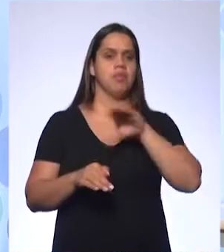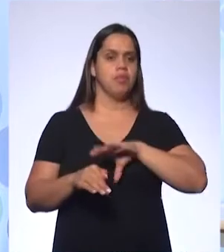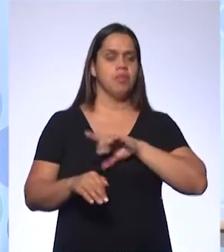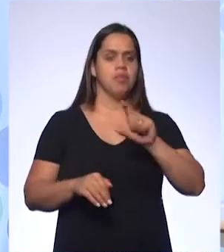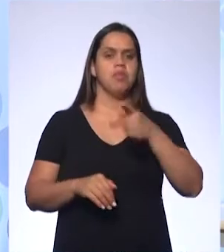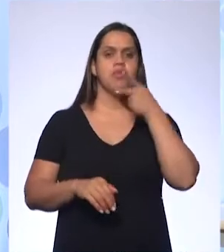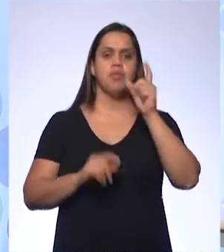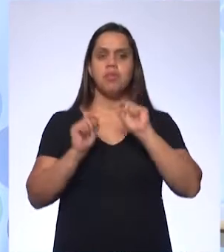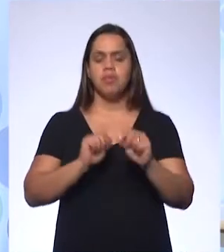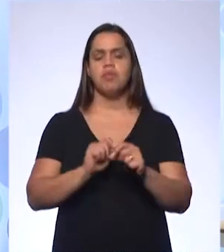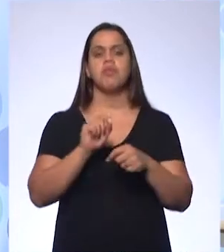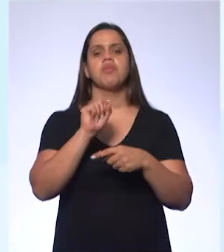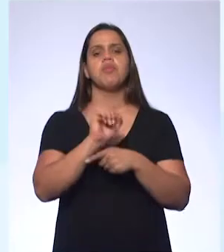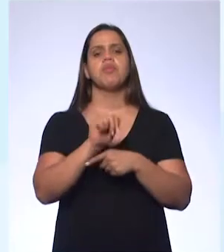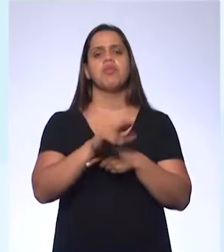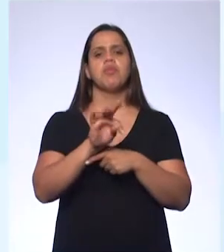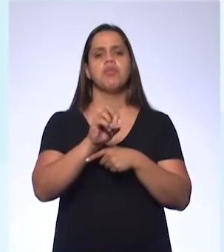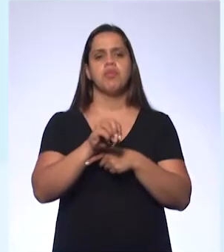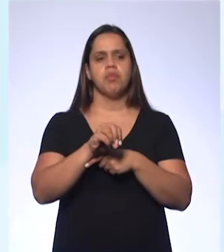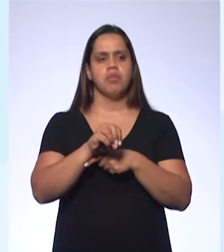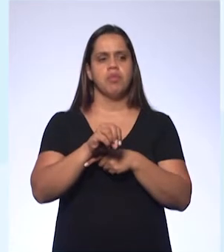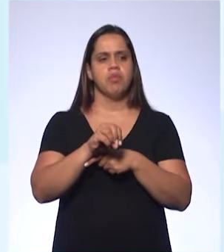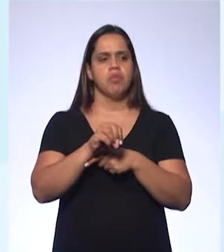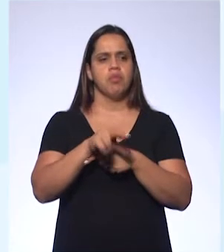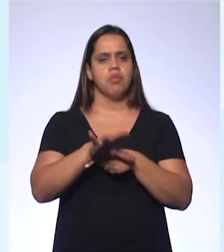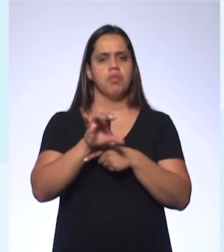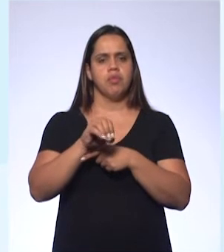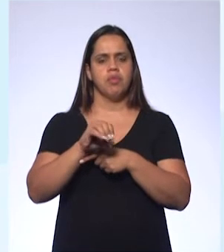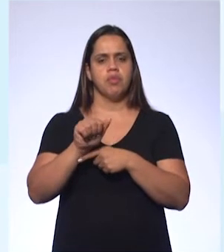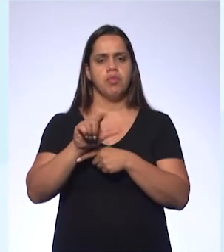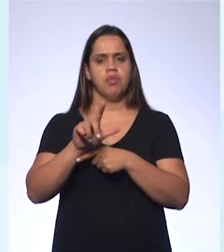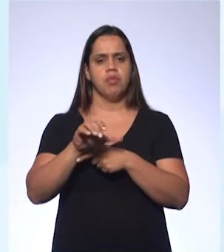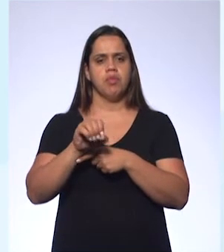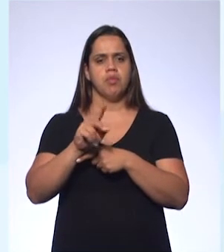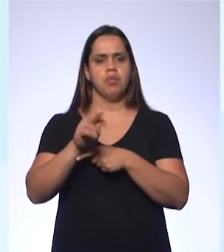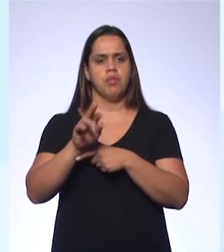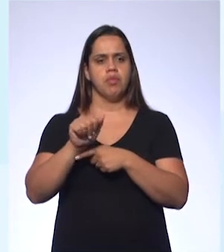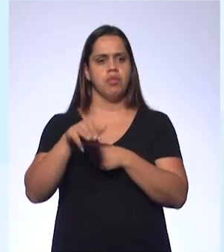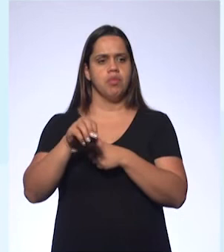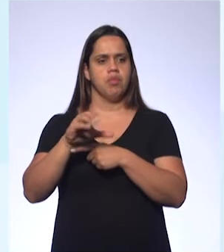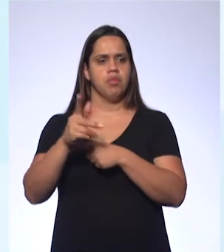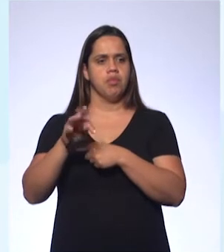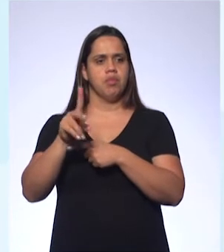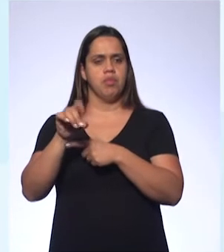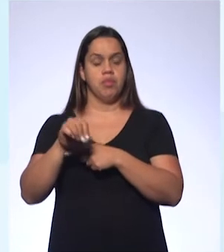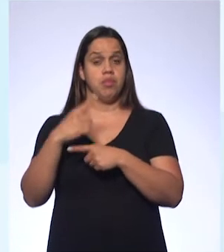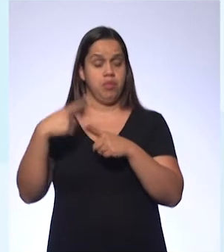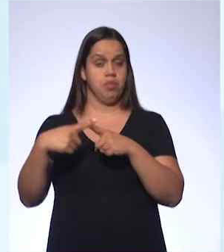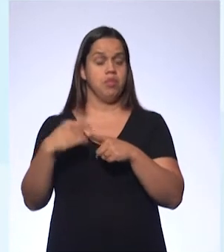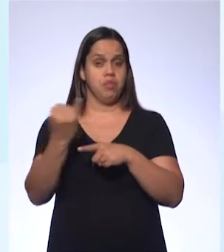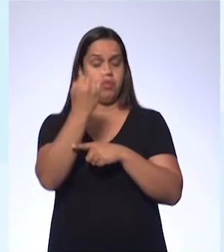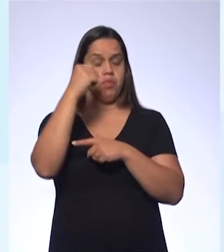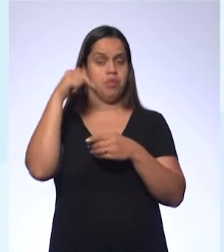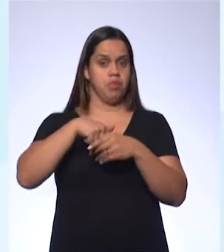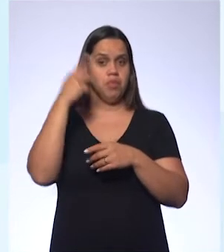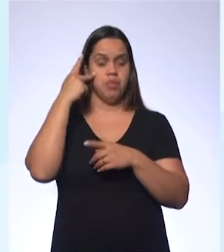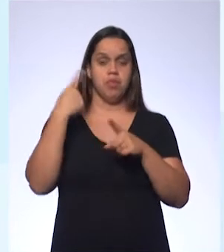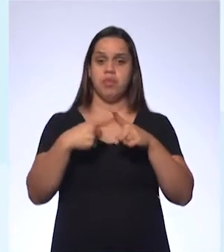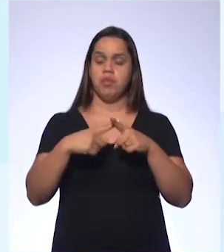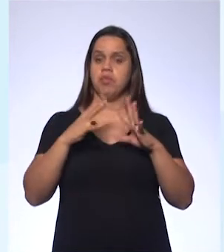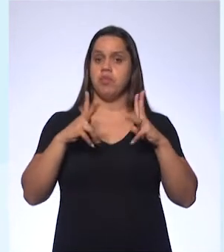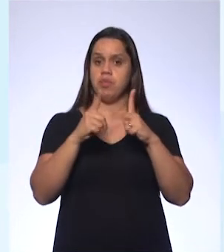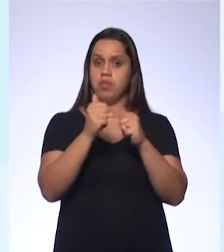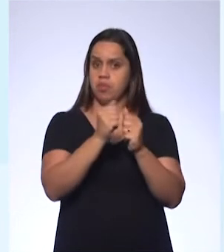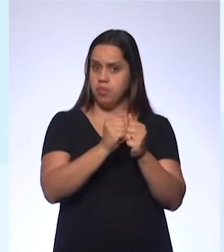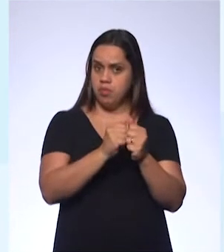um pouquinho do Antônio de Alcântara Machado. Este é muito importante aqui para a cidade de São Paulo, especificamente. Por quê? Porque em suas obras ele retrata toda